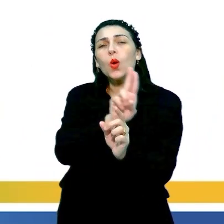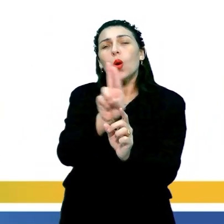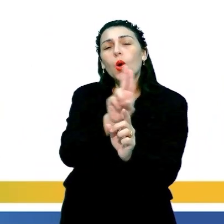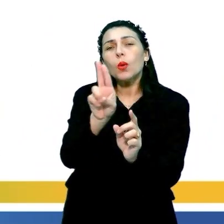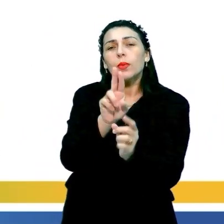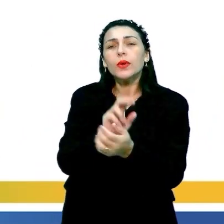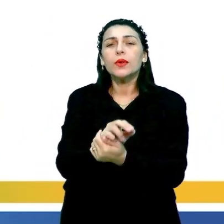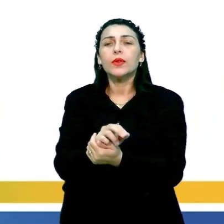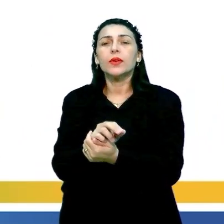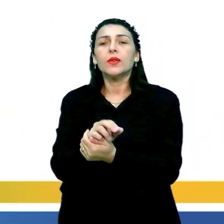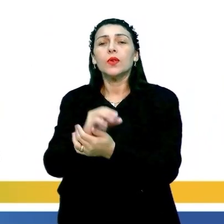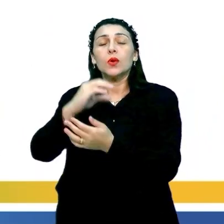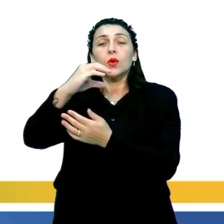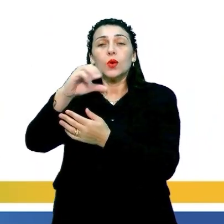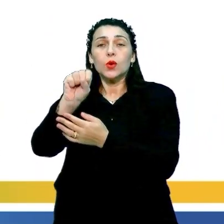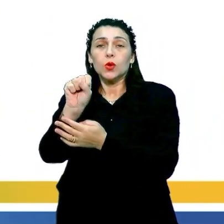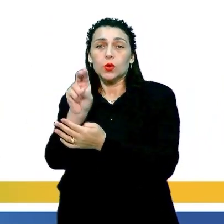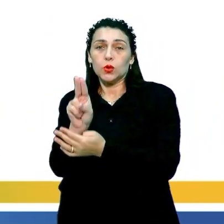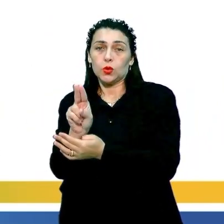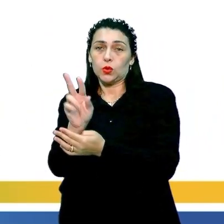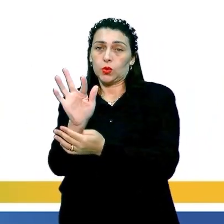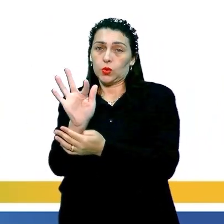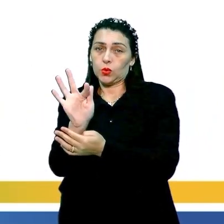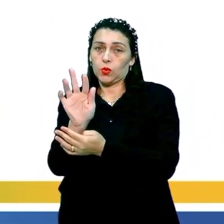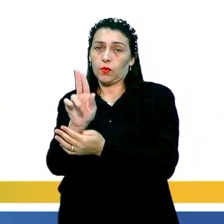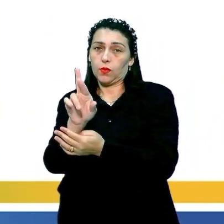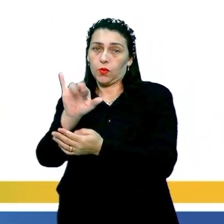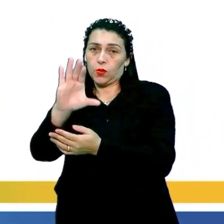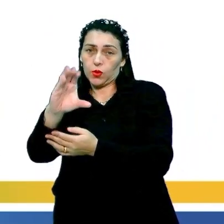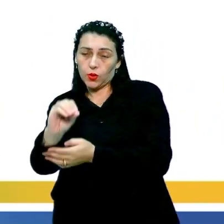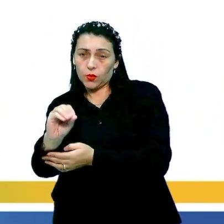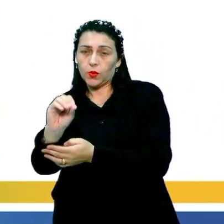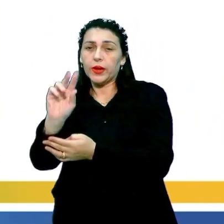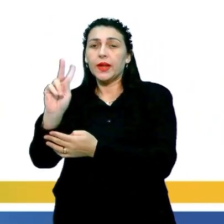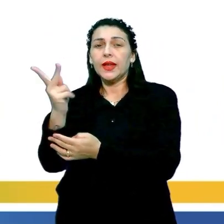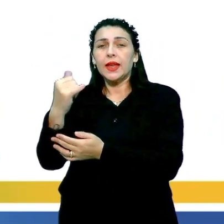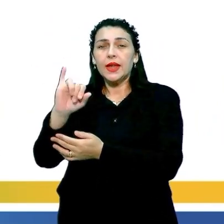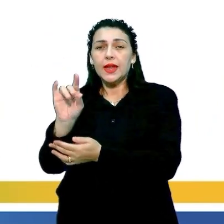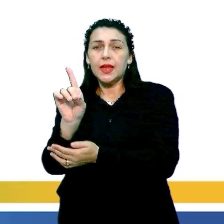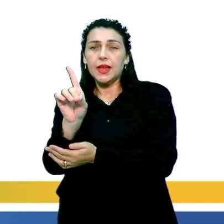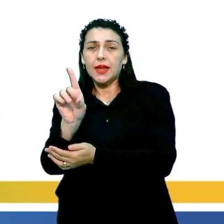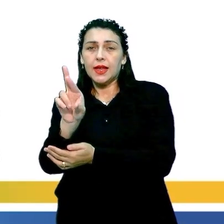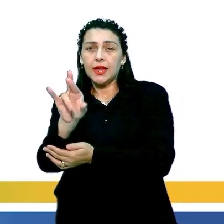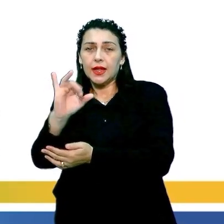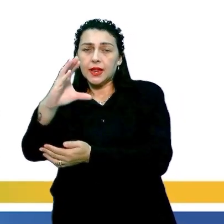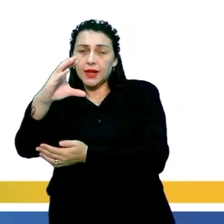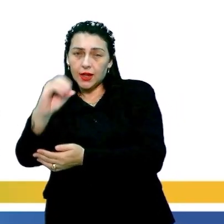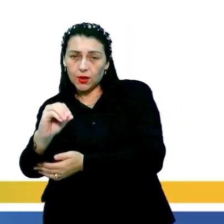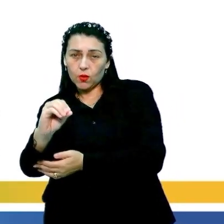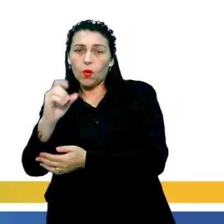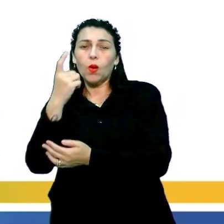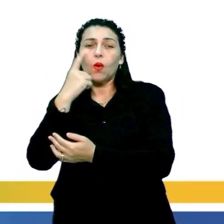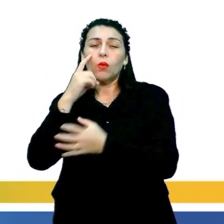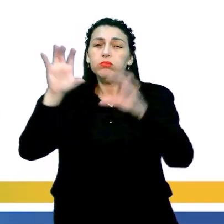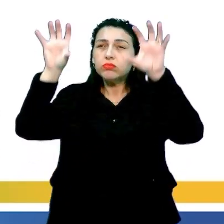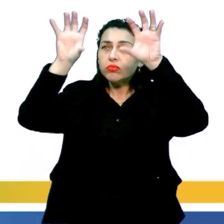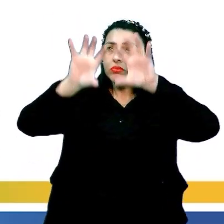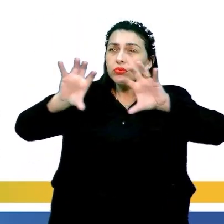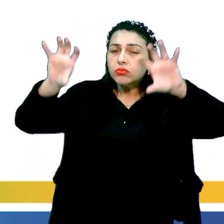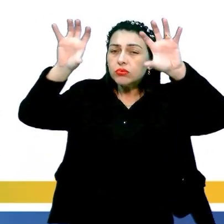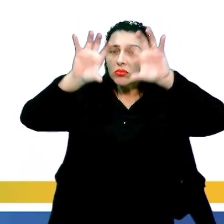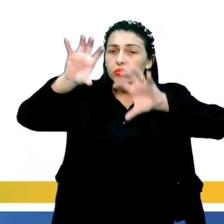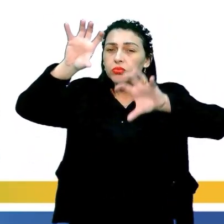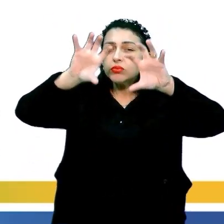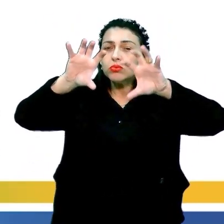nuvem. Ácido sulfúrico e ácido nítrico, né? Olha aí as chaminés das fábricas emitindo esses gases e a chuva